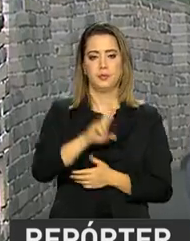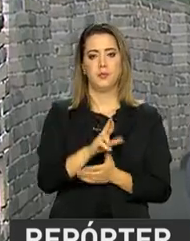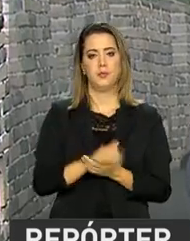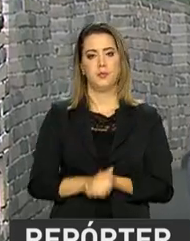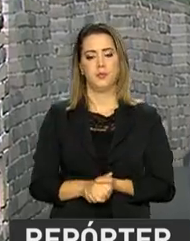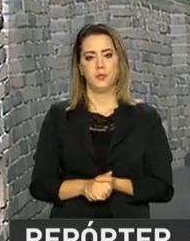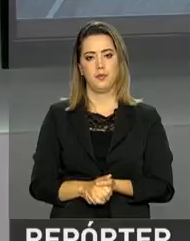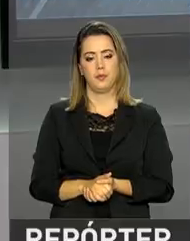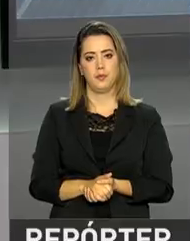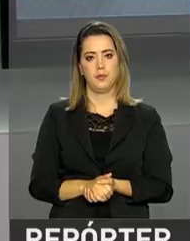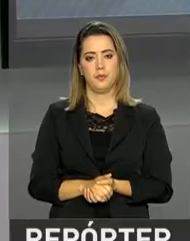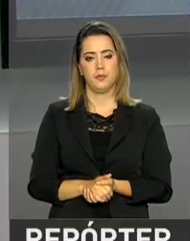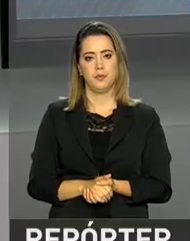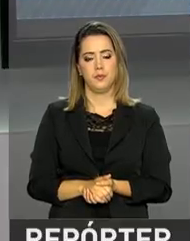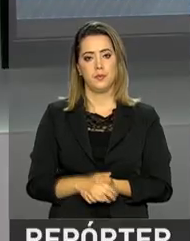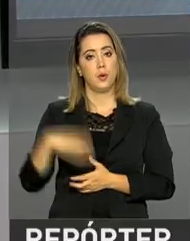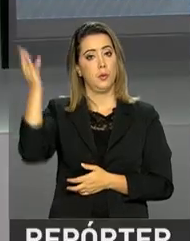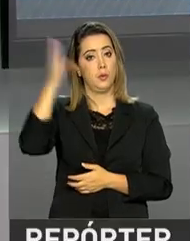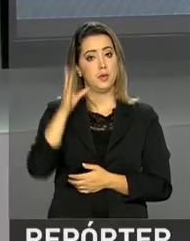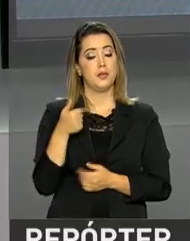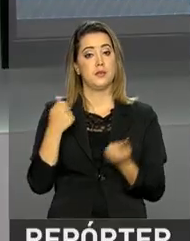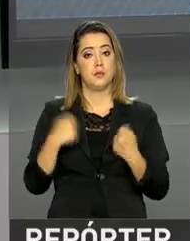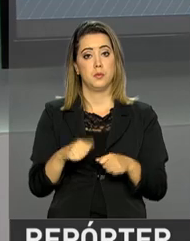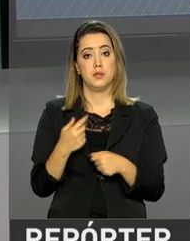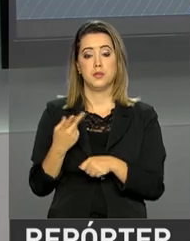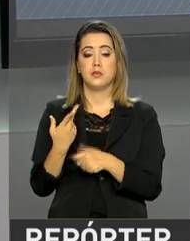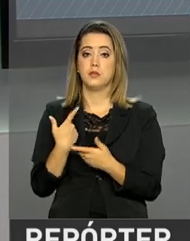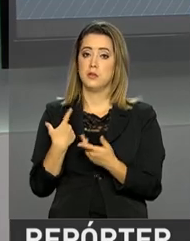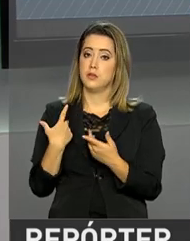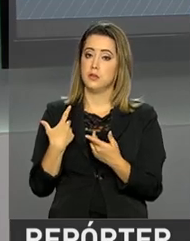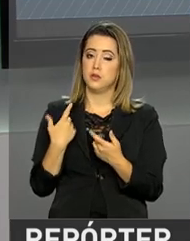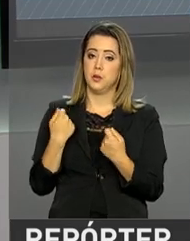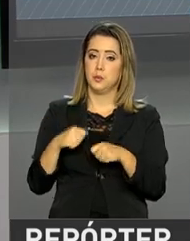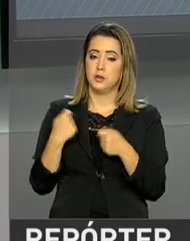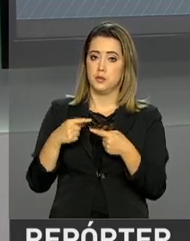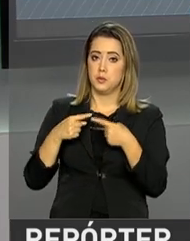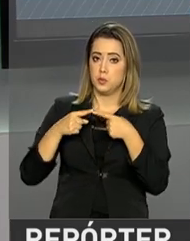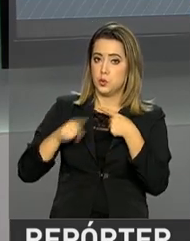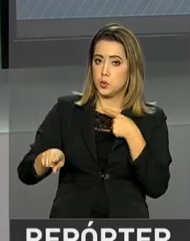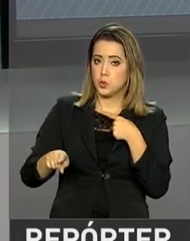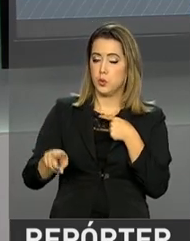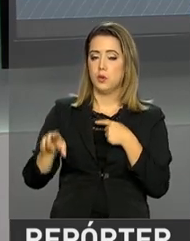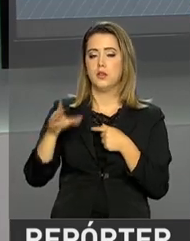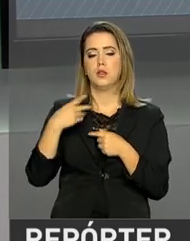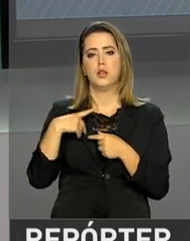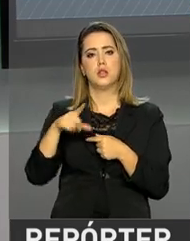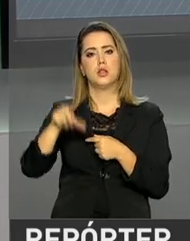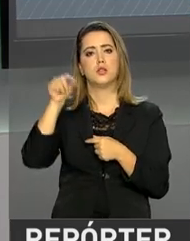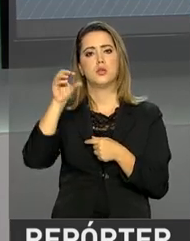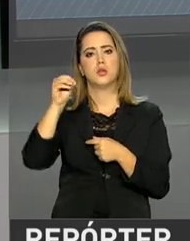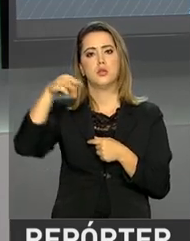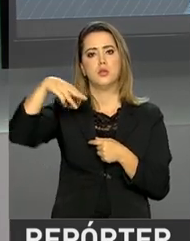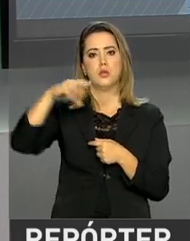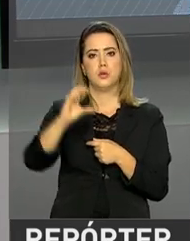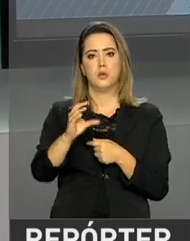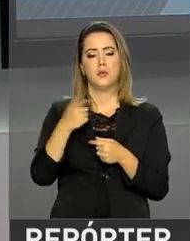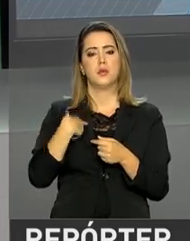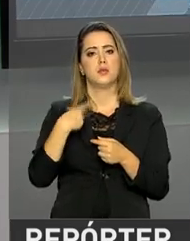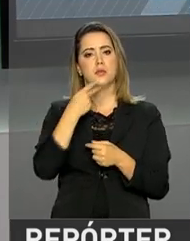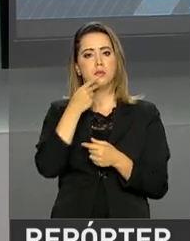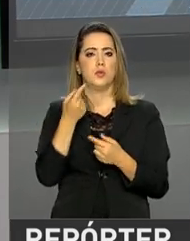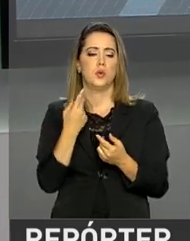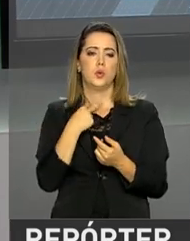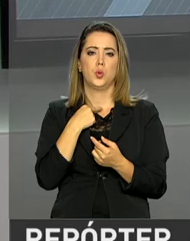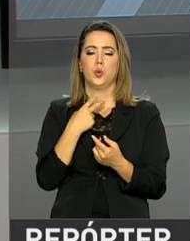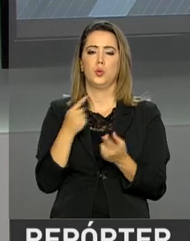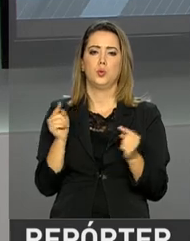nbr o brasil deve recorrer da decisão da organização mundial do comércio a o mc que condenou